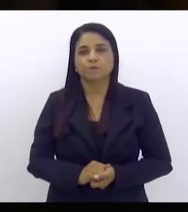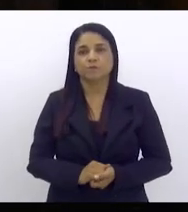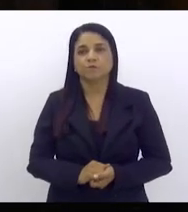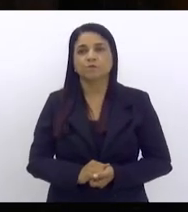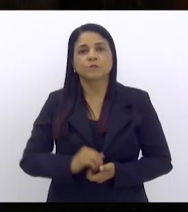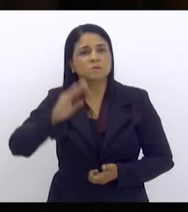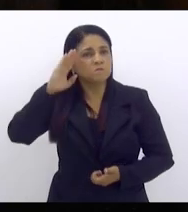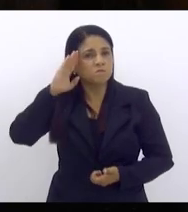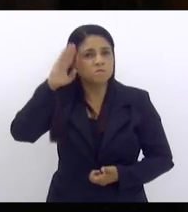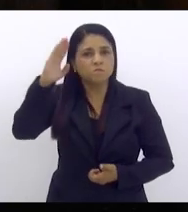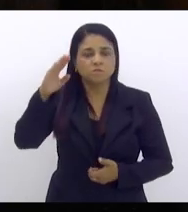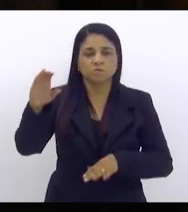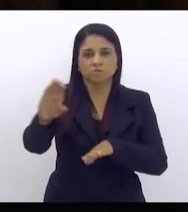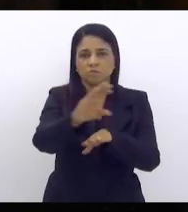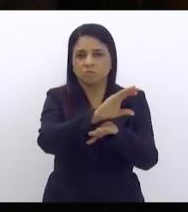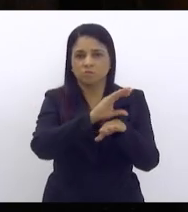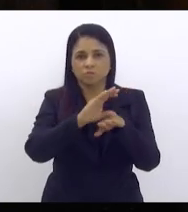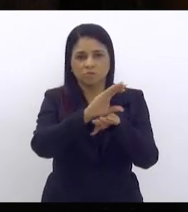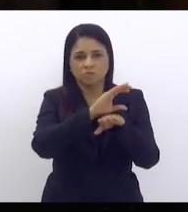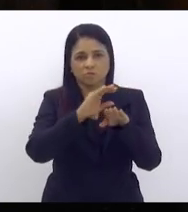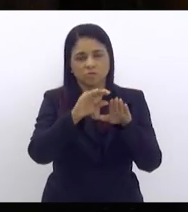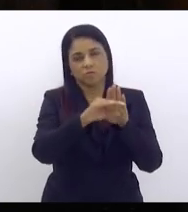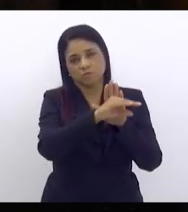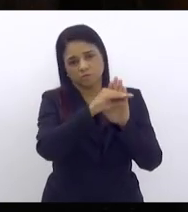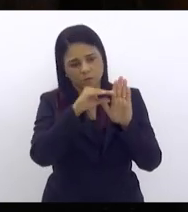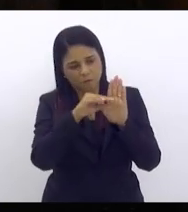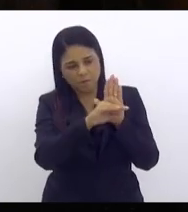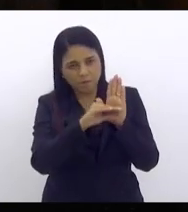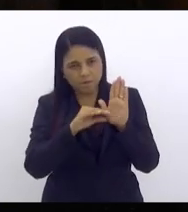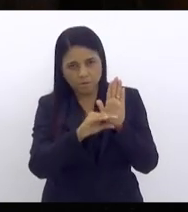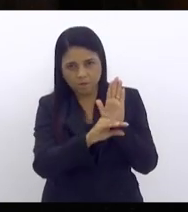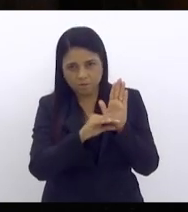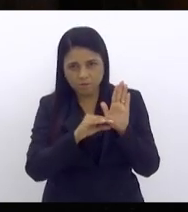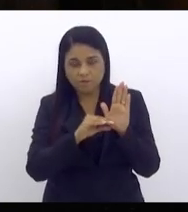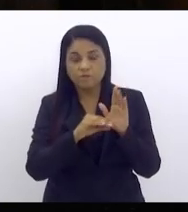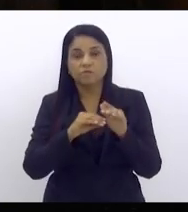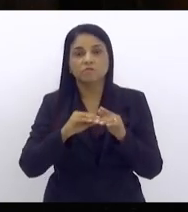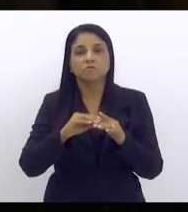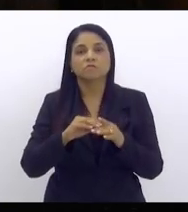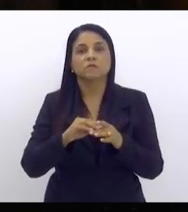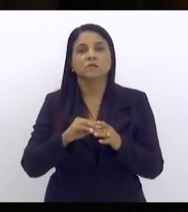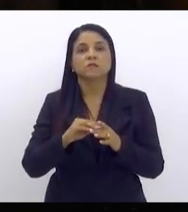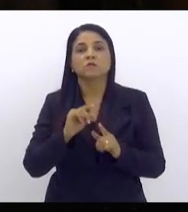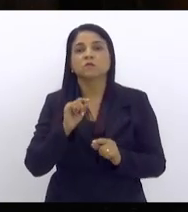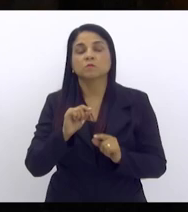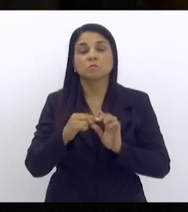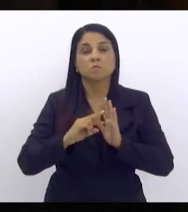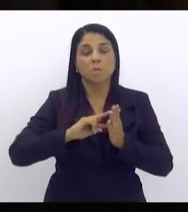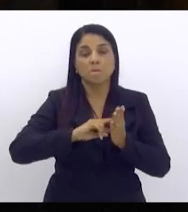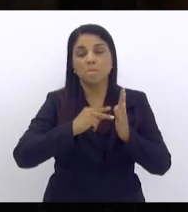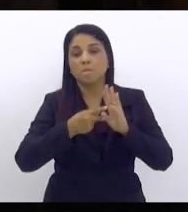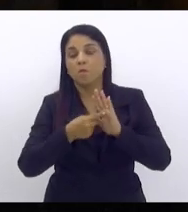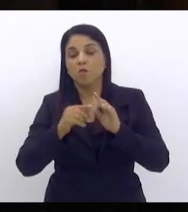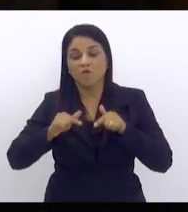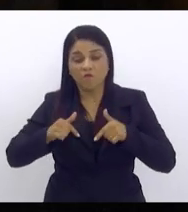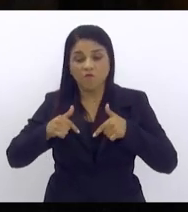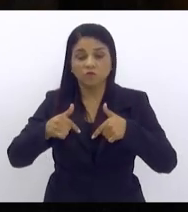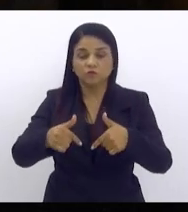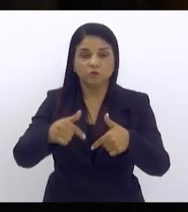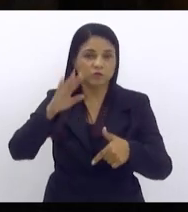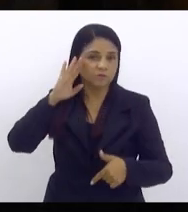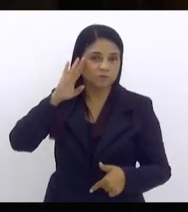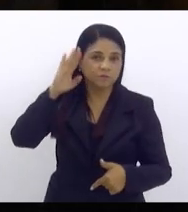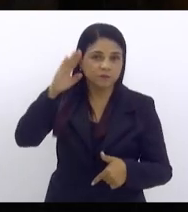Princípio constitucional que define essa como uma das grandes funções